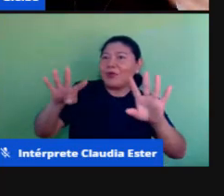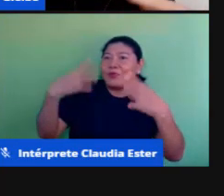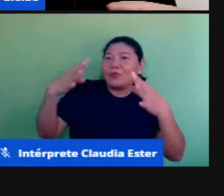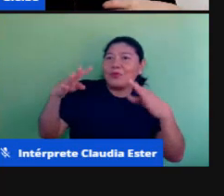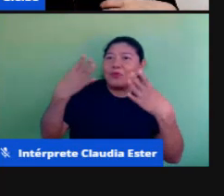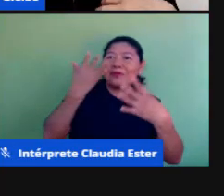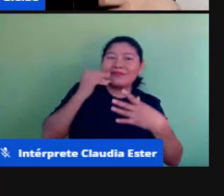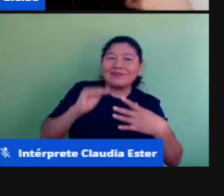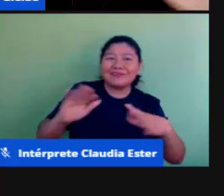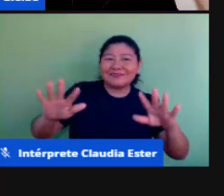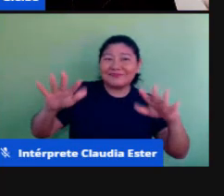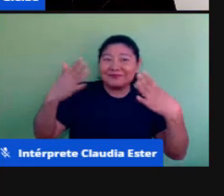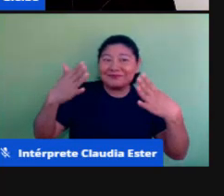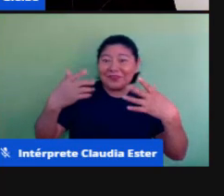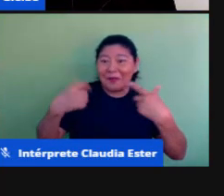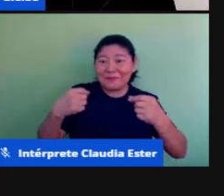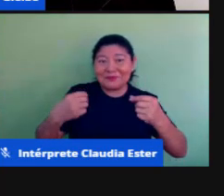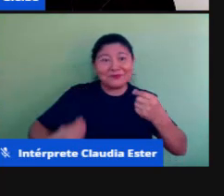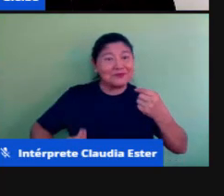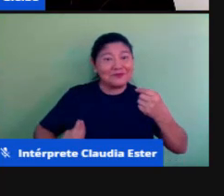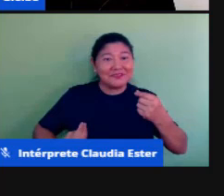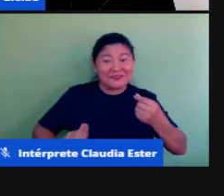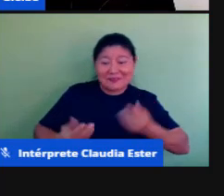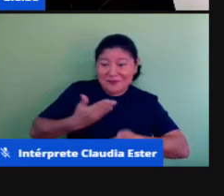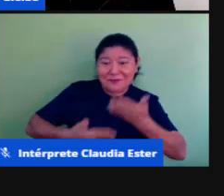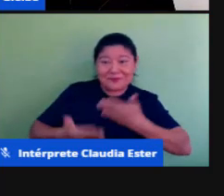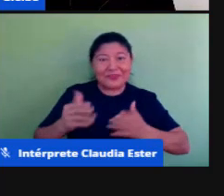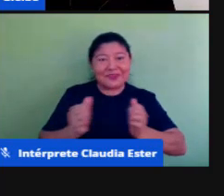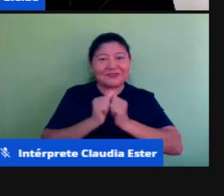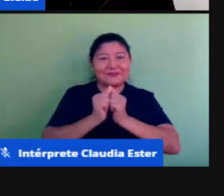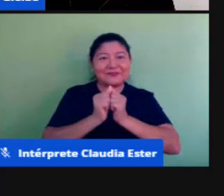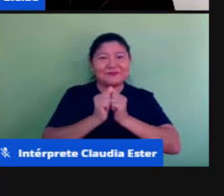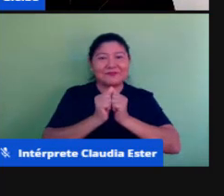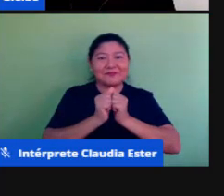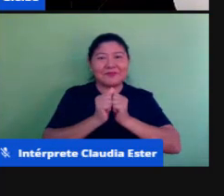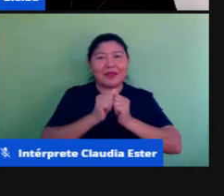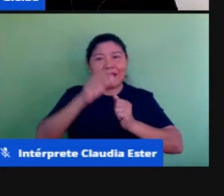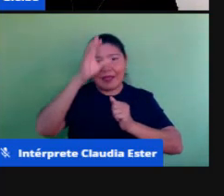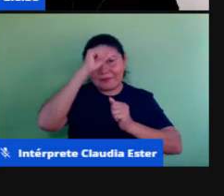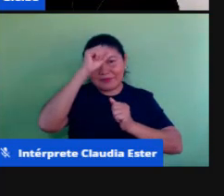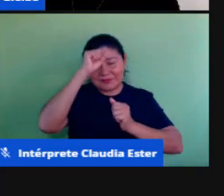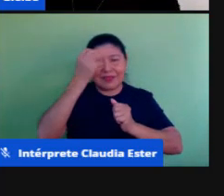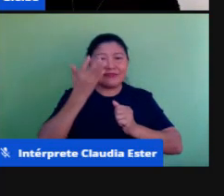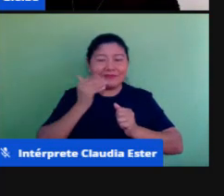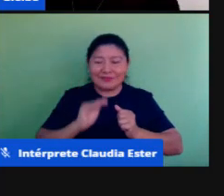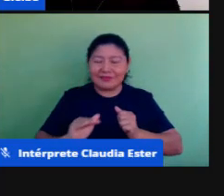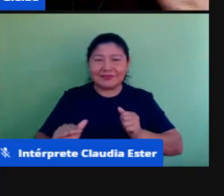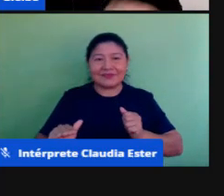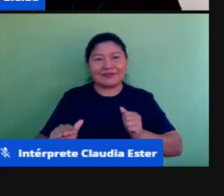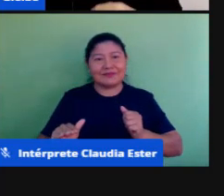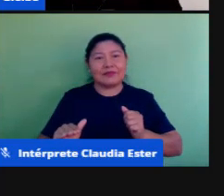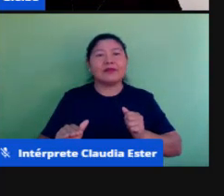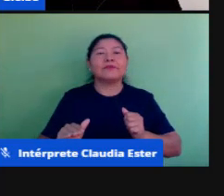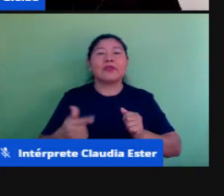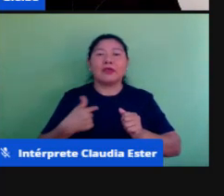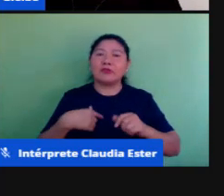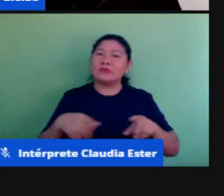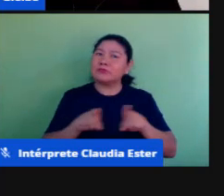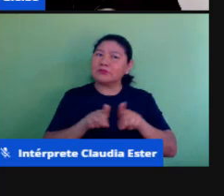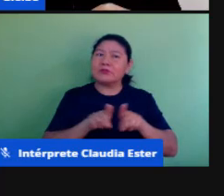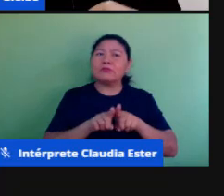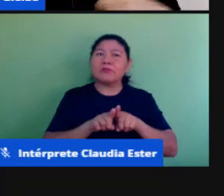Eu preciso dar vida para o aprendizado dessa criança. Eu posso também